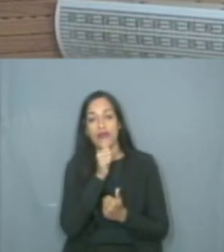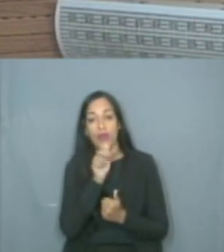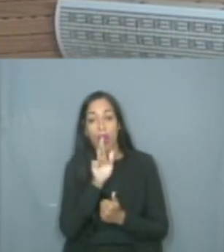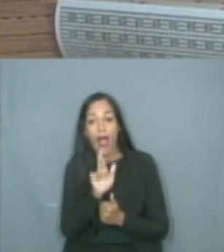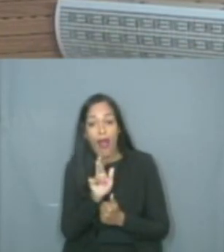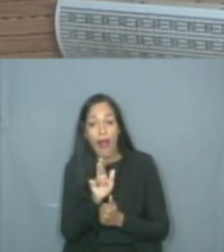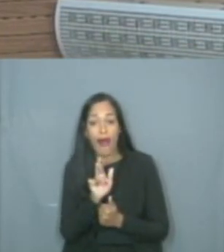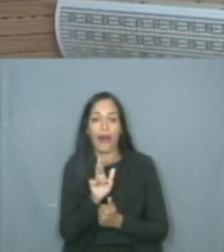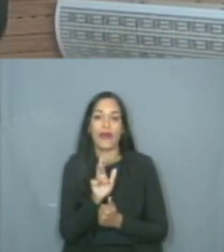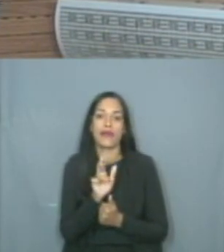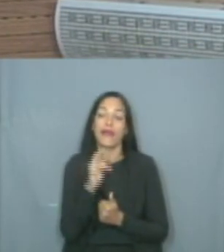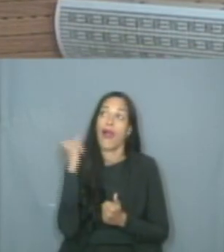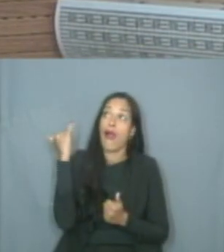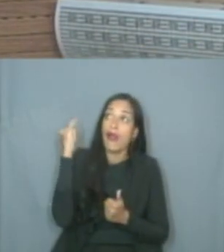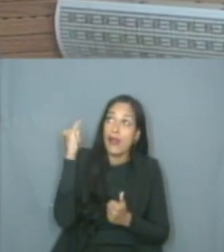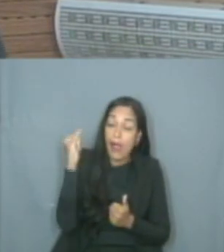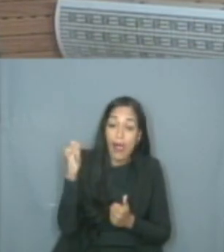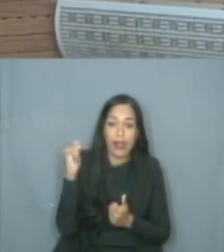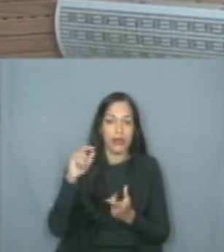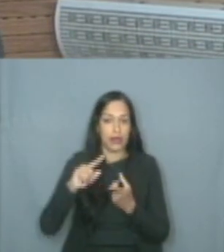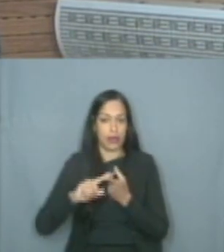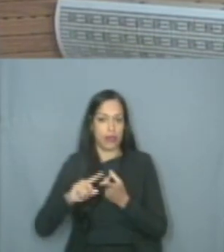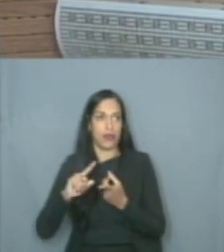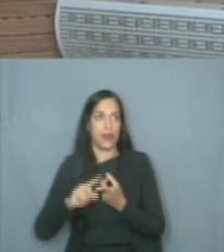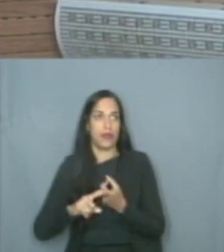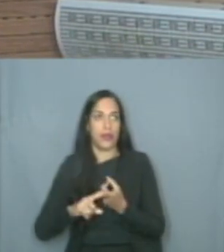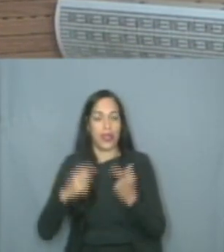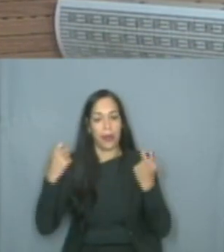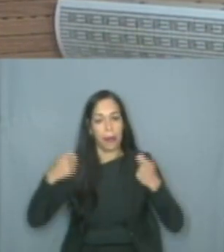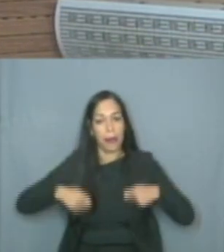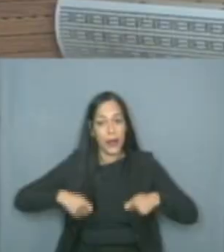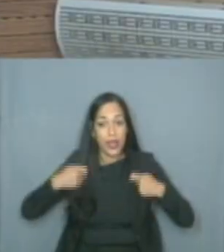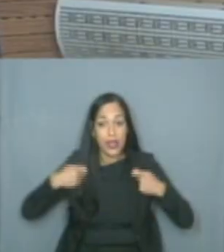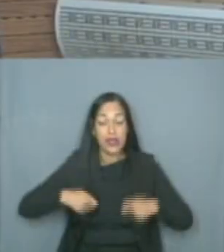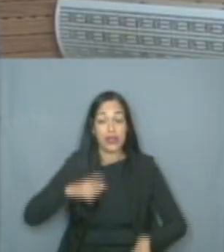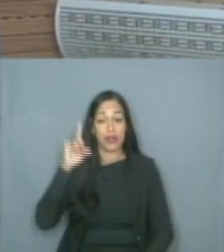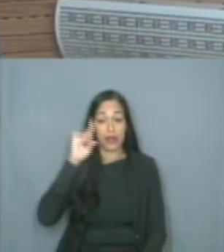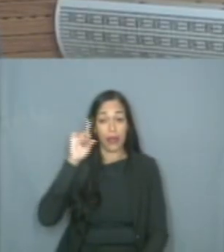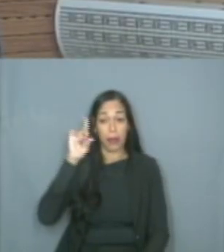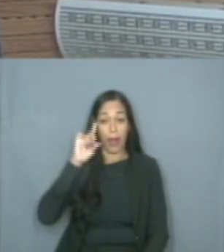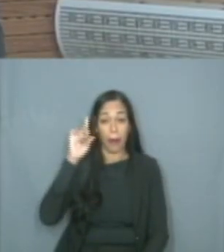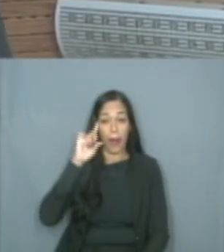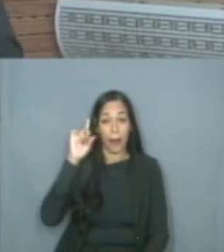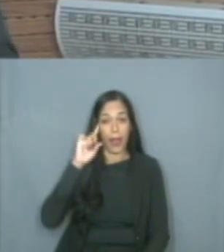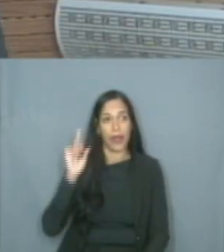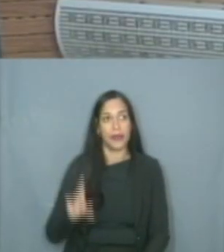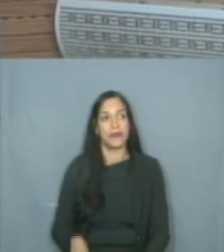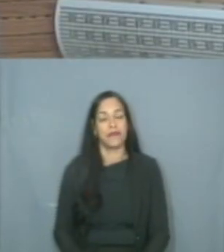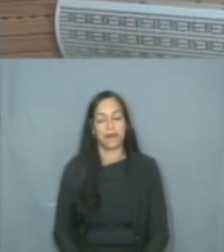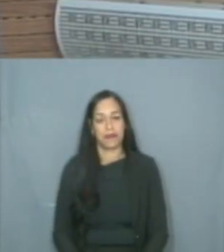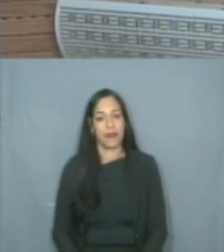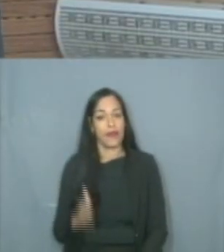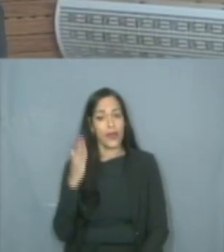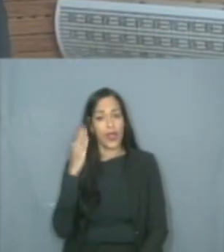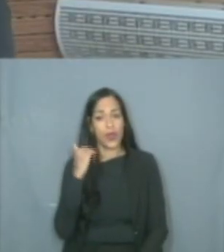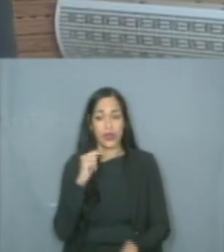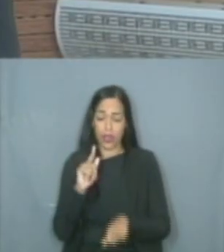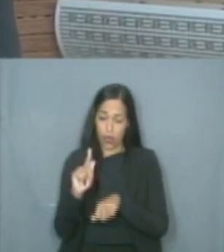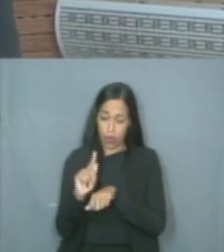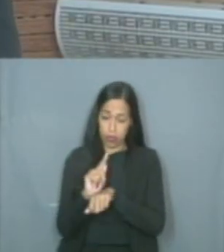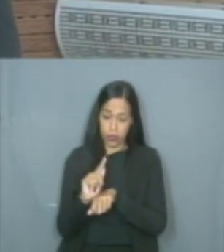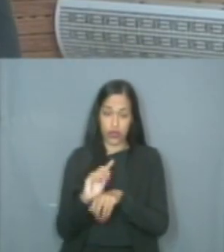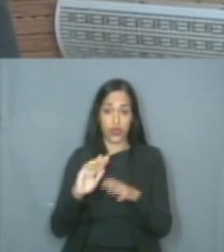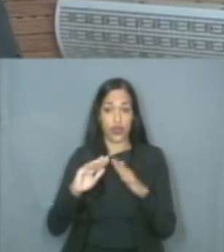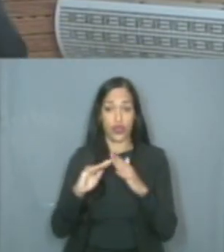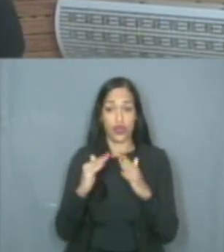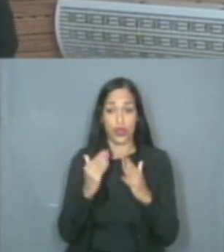manutenção da rede elétrica. Isso tudo precisa ser feito cotidianamente. E eu sei também que, como gestor escolar,